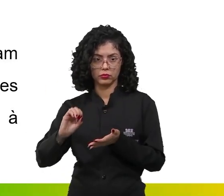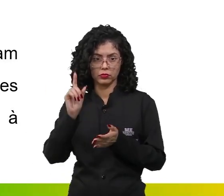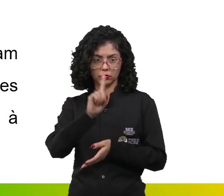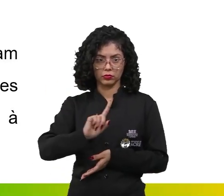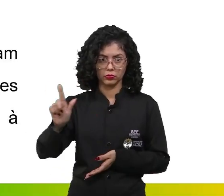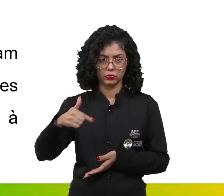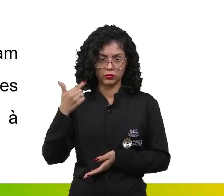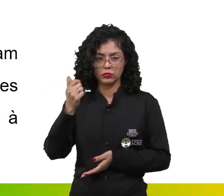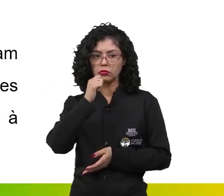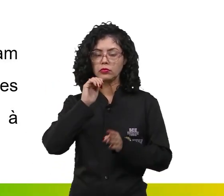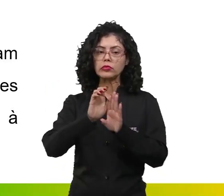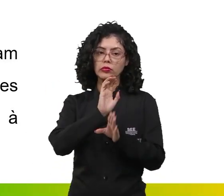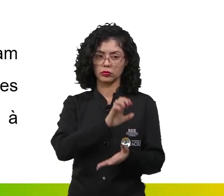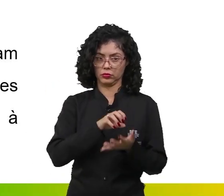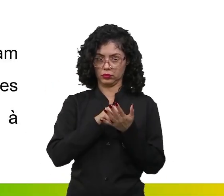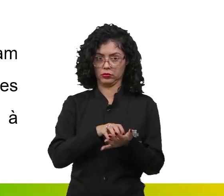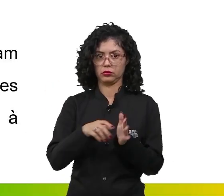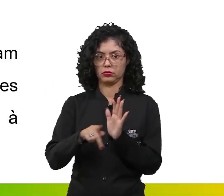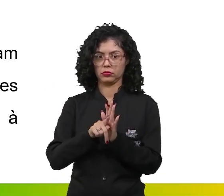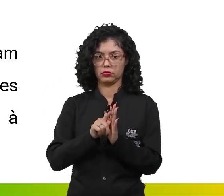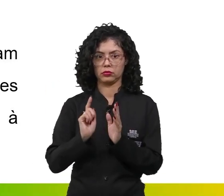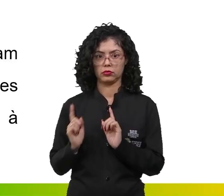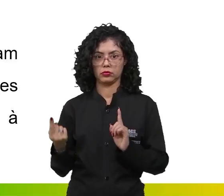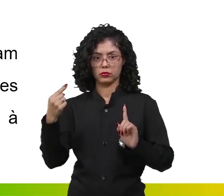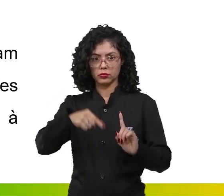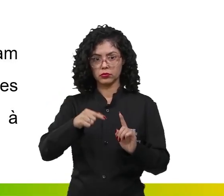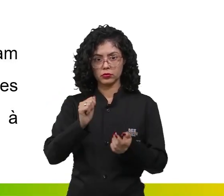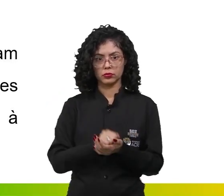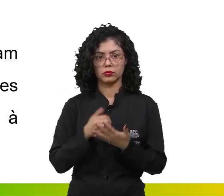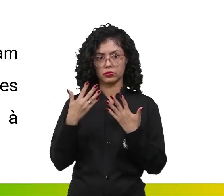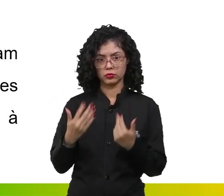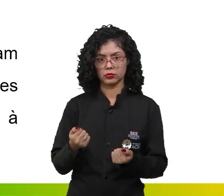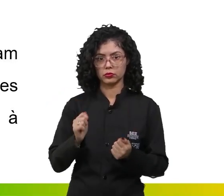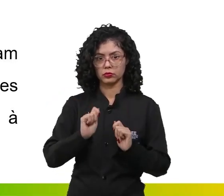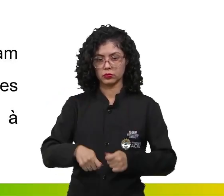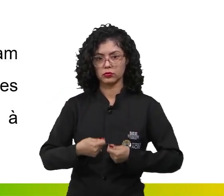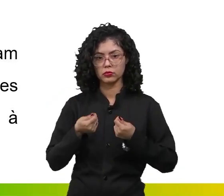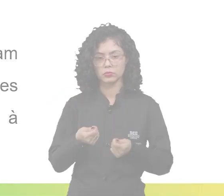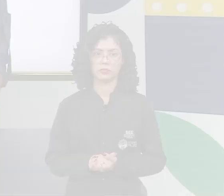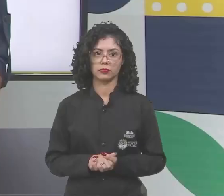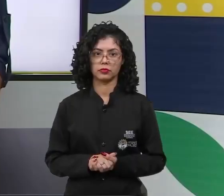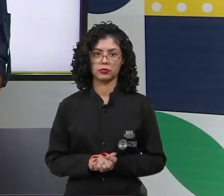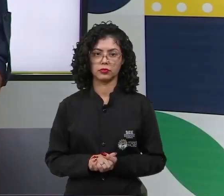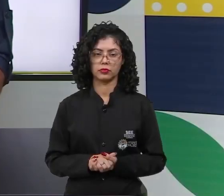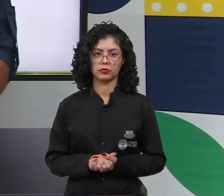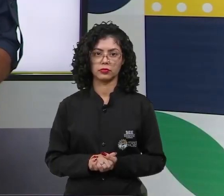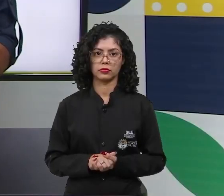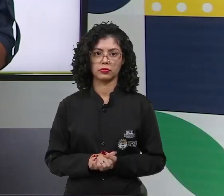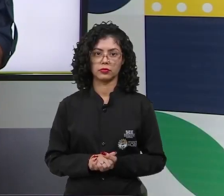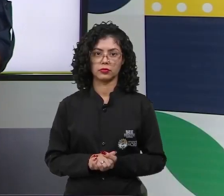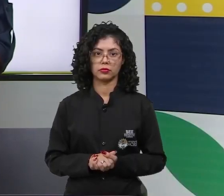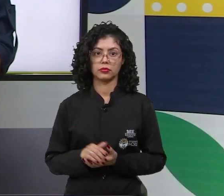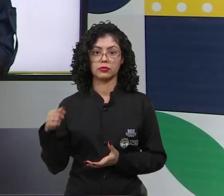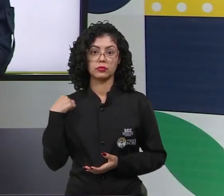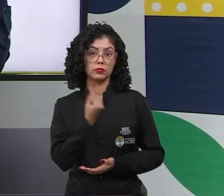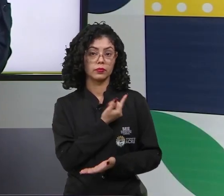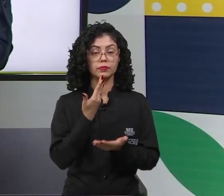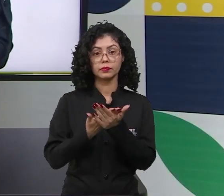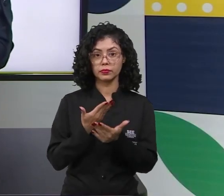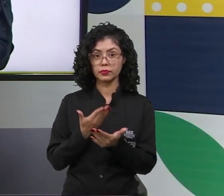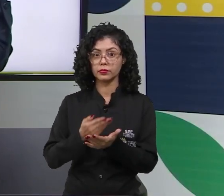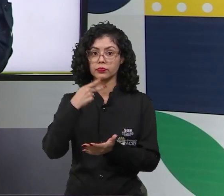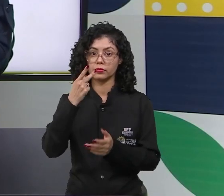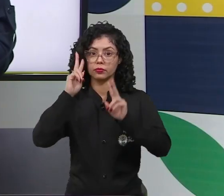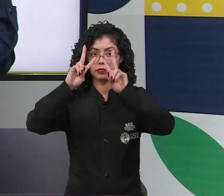órgãos internacionais posicionaram-se contra o apartheid e impuseram sanções. As nossas aulas que